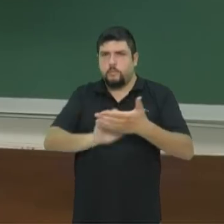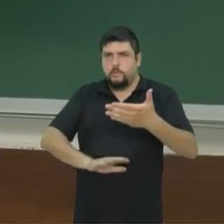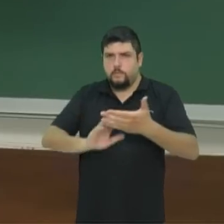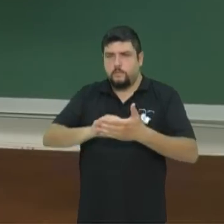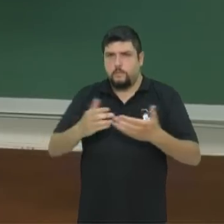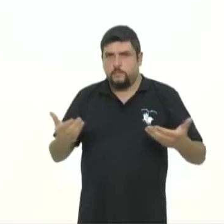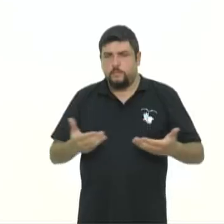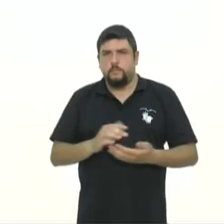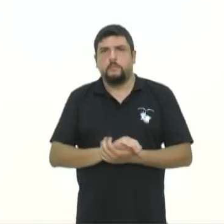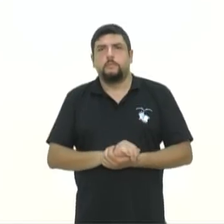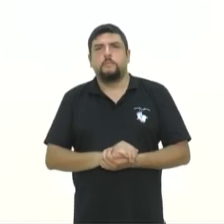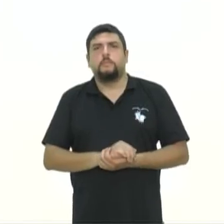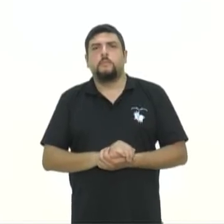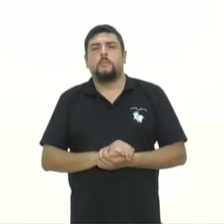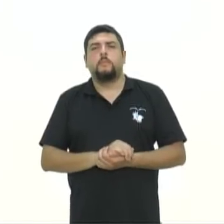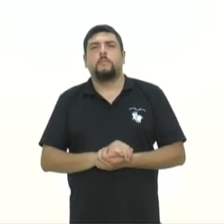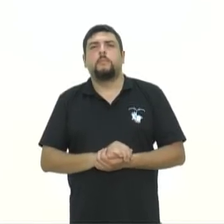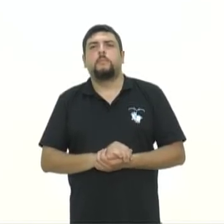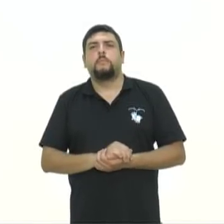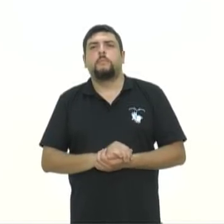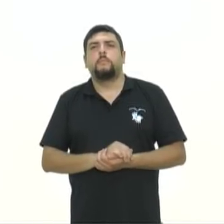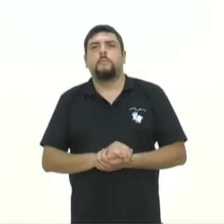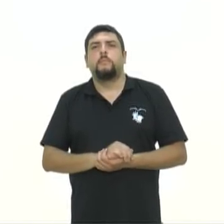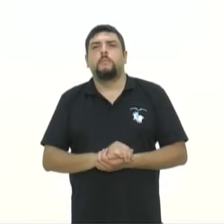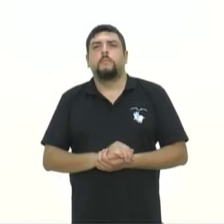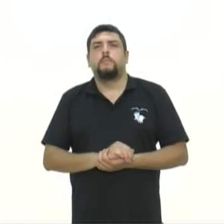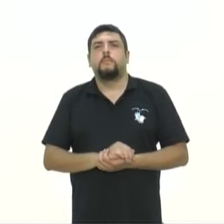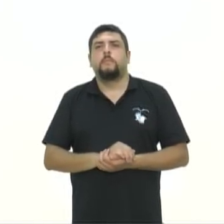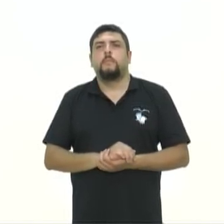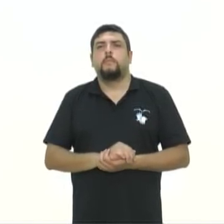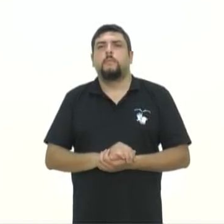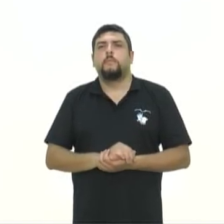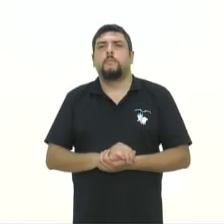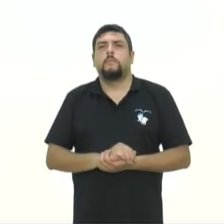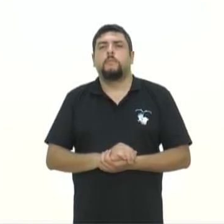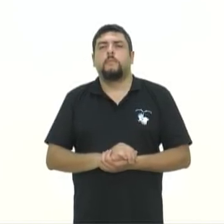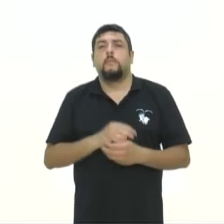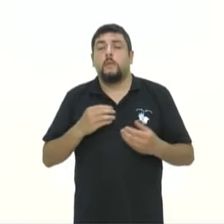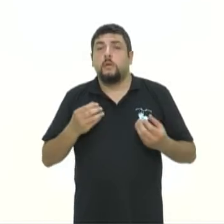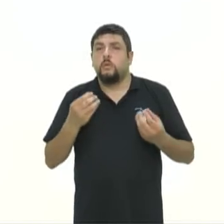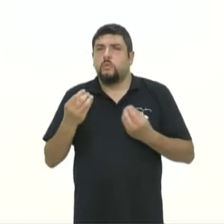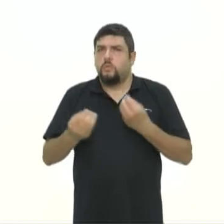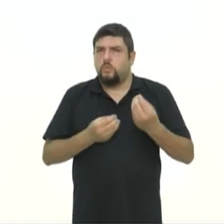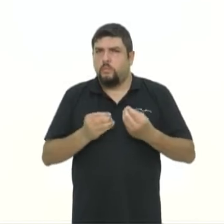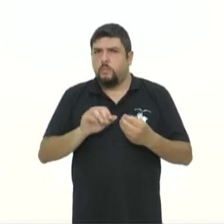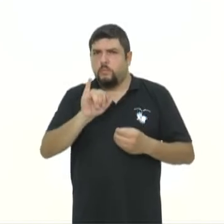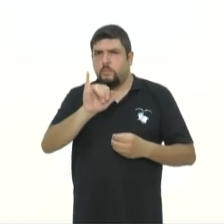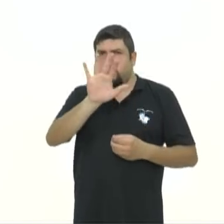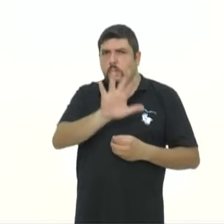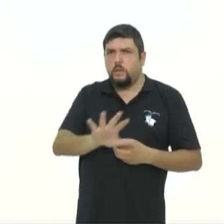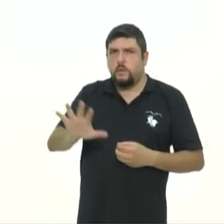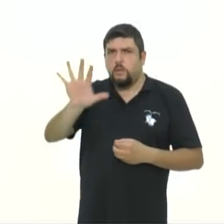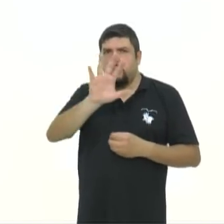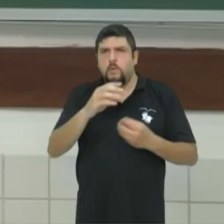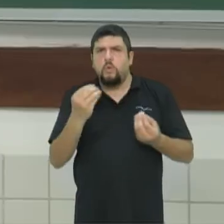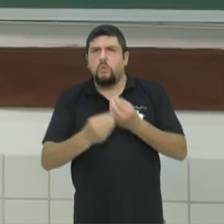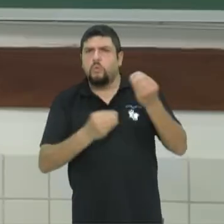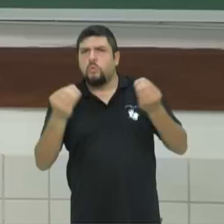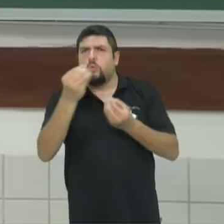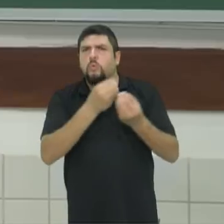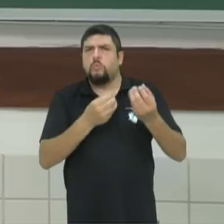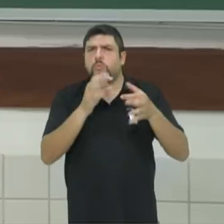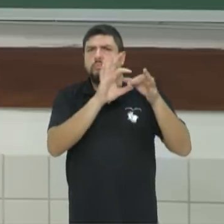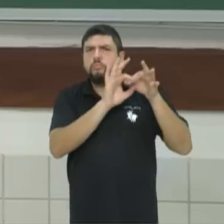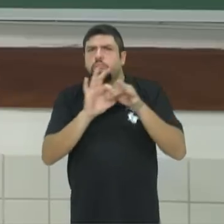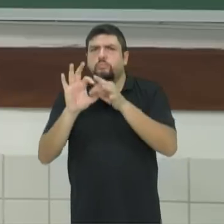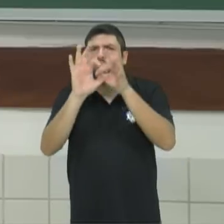hoje, pessoal. Que relações podem ser estabelecidas entre essas imagens? Então eu não vou comentar essas imagens, eu vou deixar